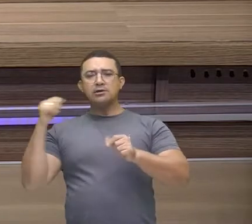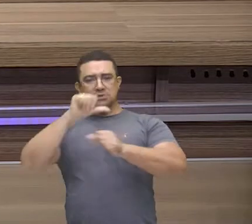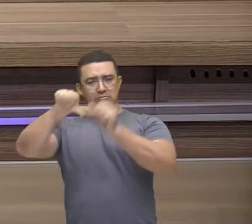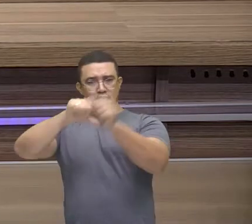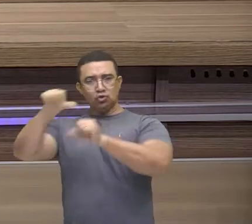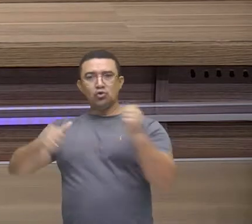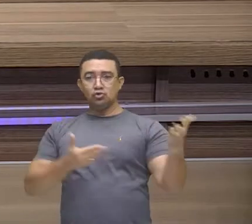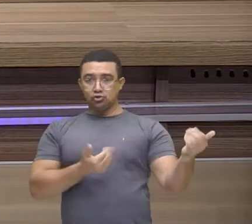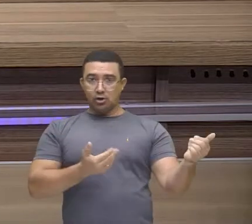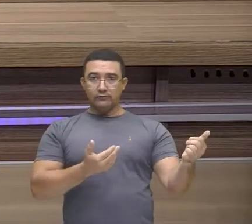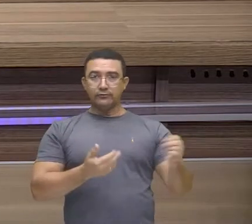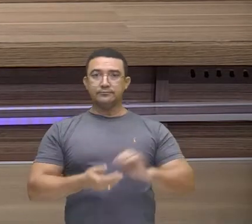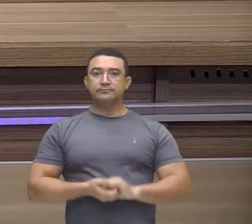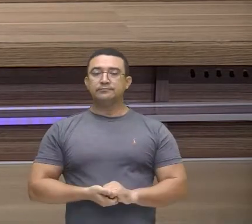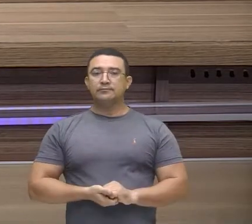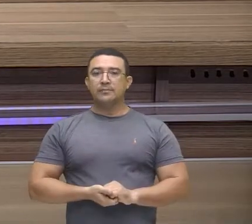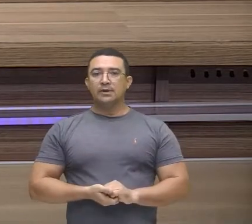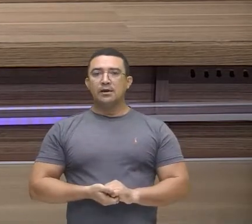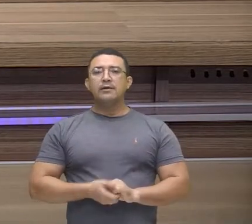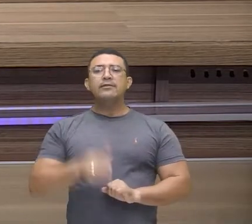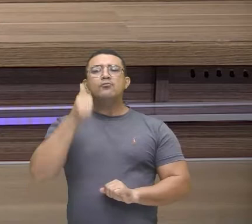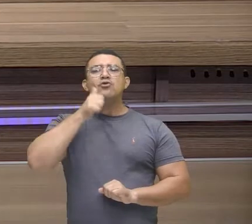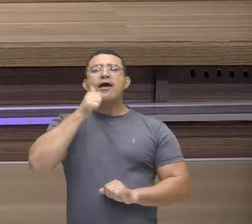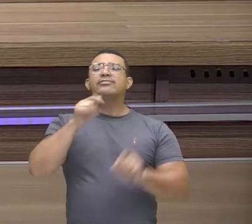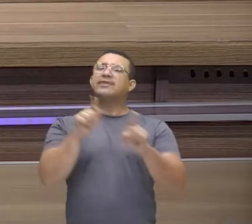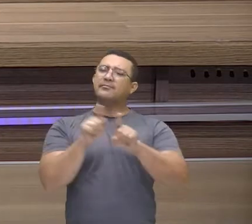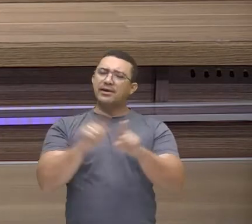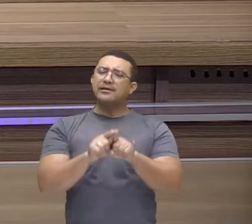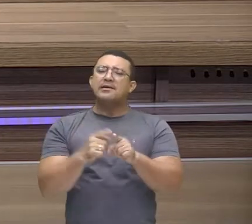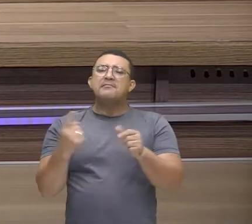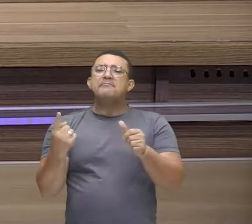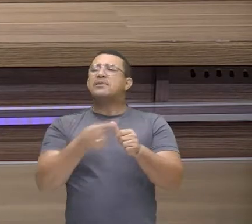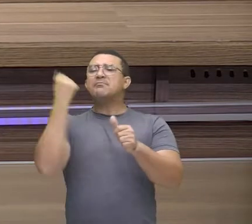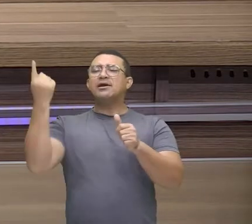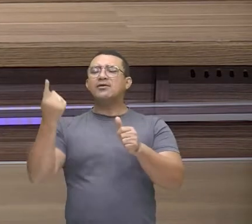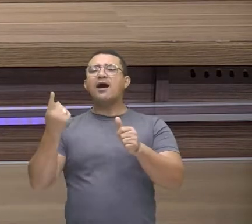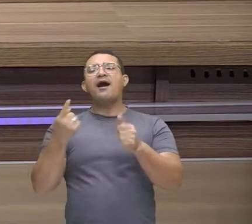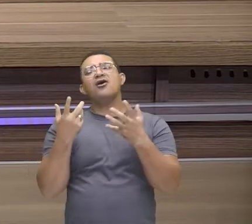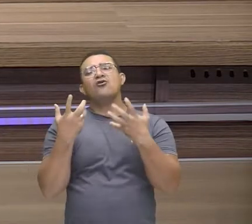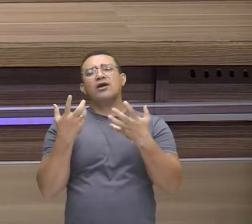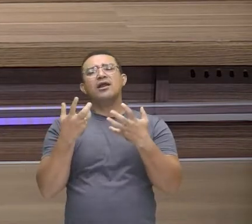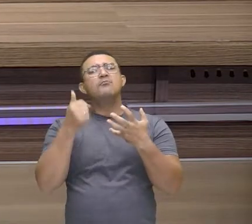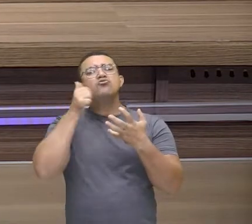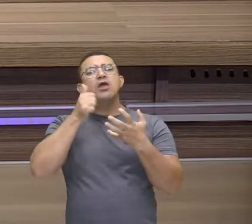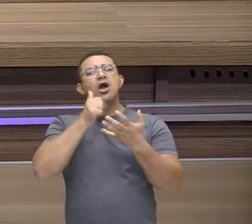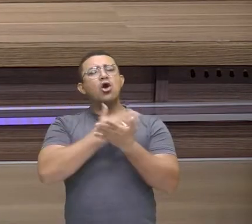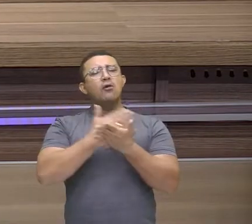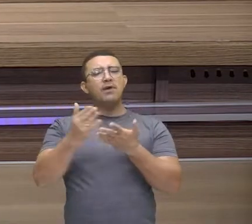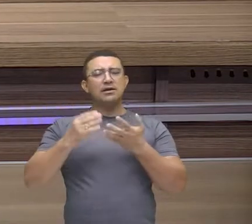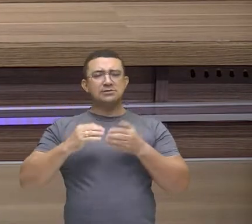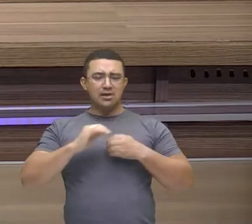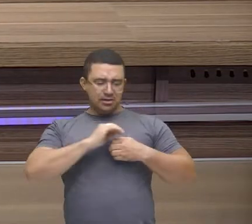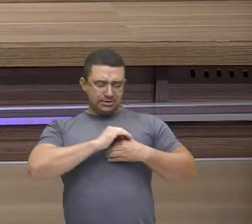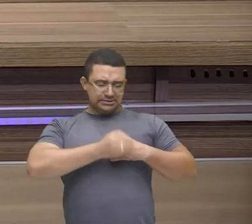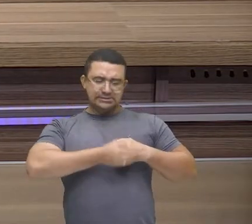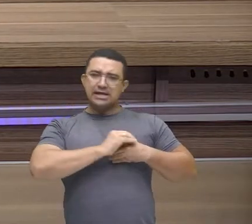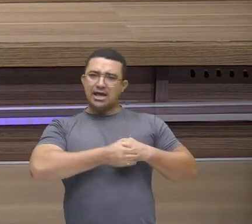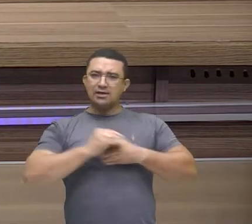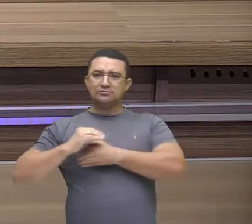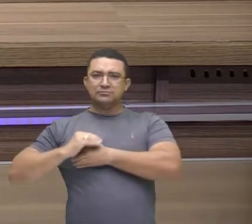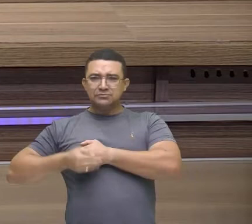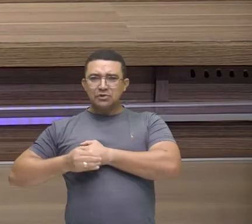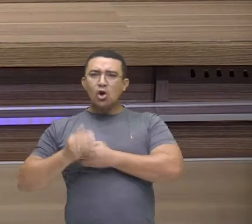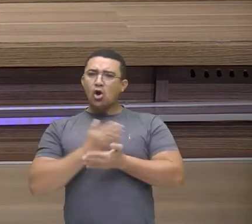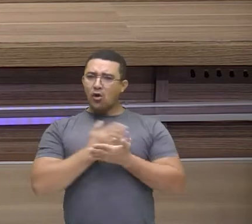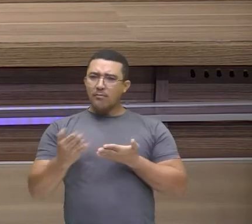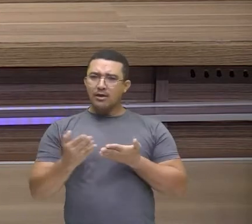de que vai colocar o primeiro sutiã, né? Tem um estímulo lá, porque vai crescer o seio. Mas o conflito é igual, é idêntico. O menino, como é que o menino